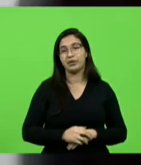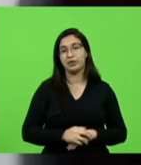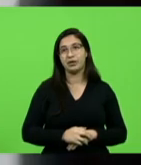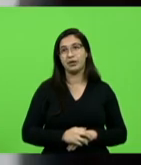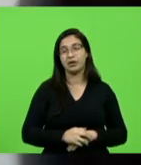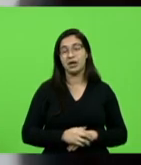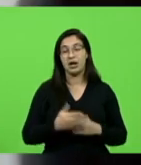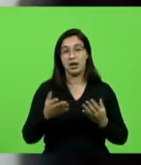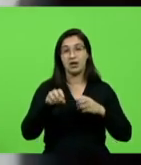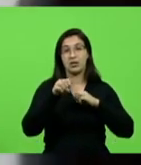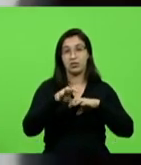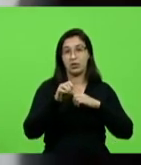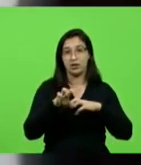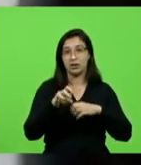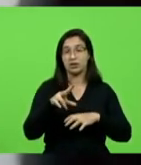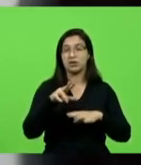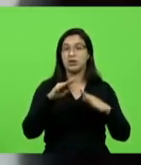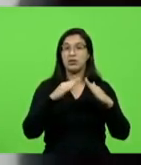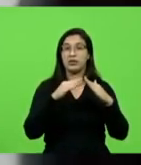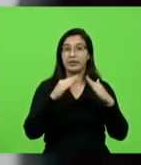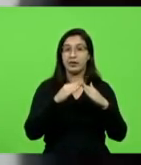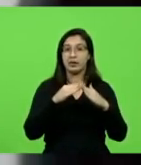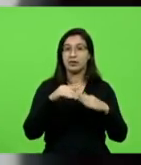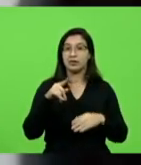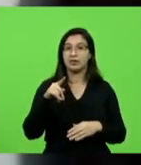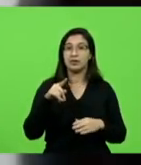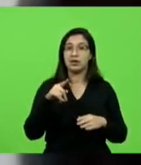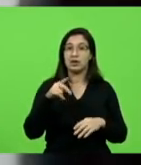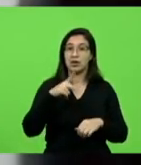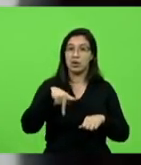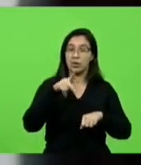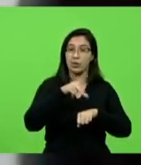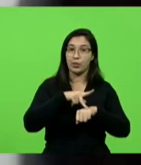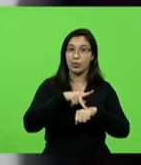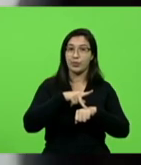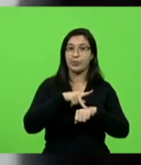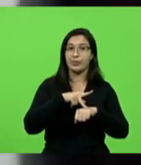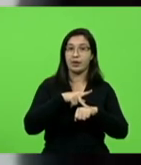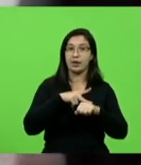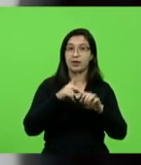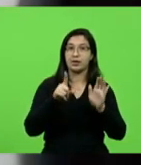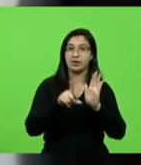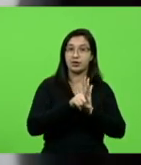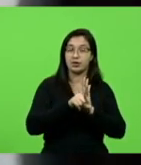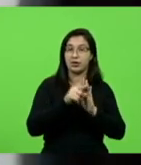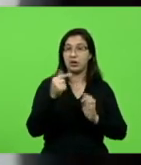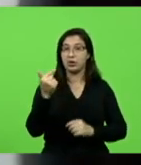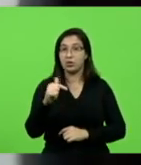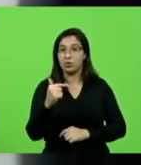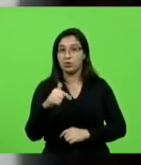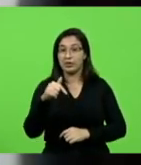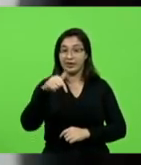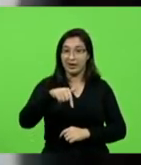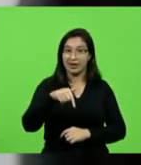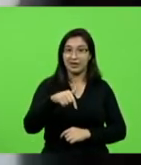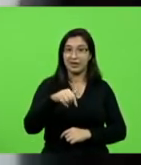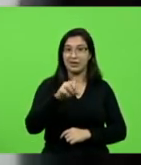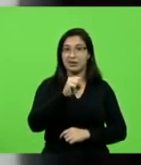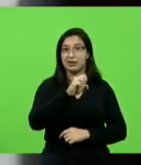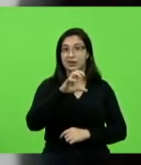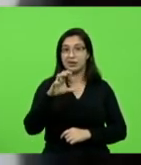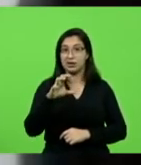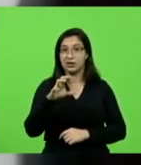educação domiciliar é algo estabelecido no país e estabelecido aqui no estado de Santa Catarina, e não